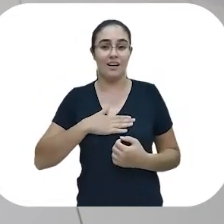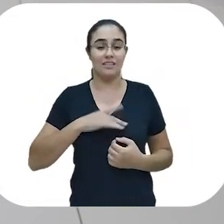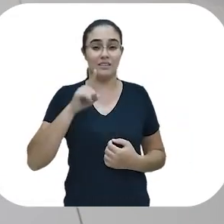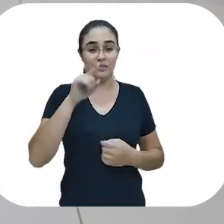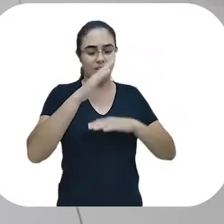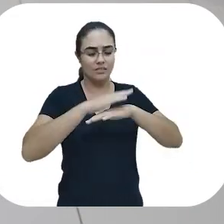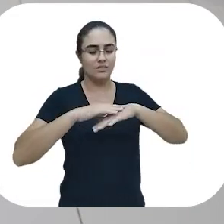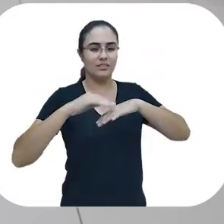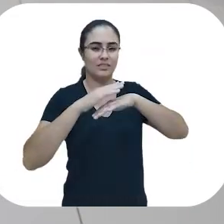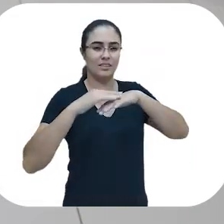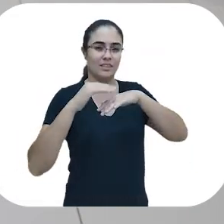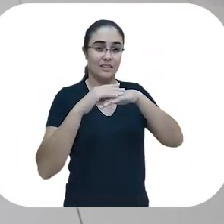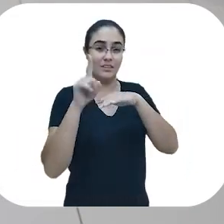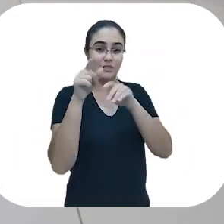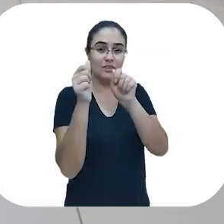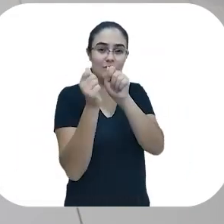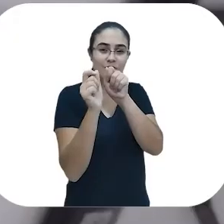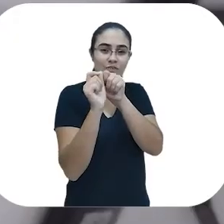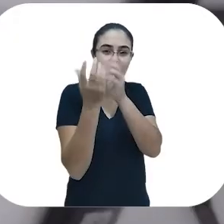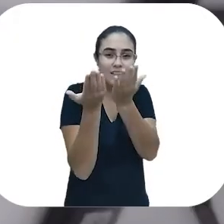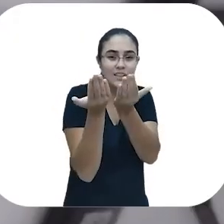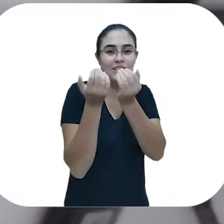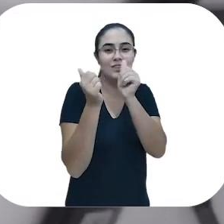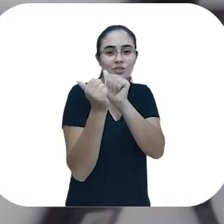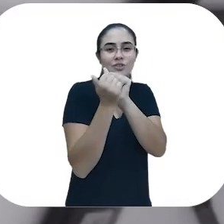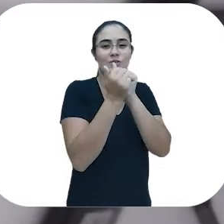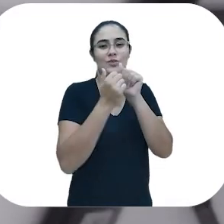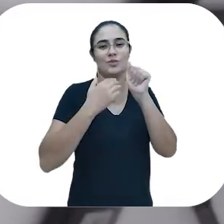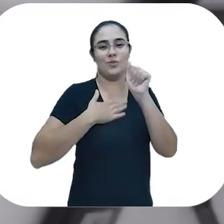acolhe e mora dentro dessa